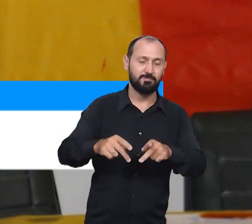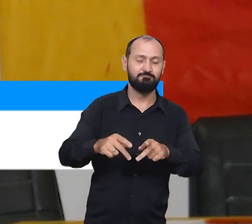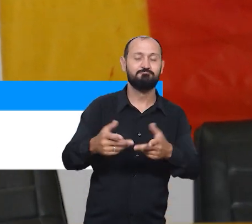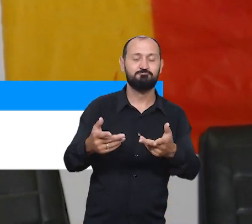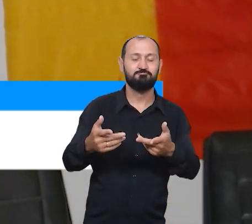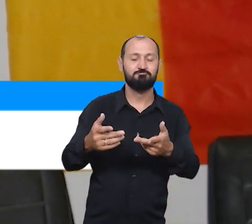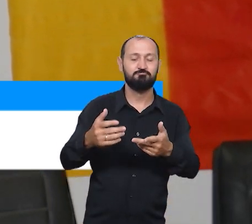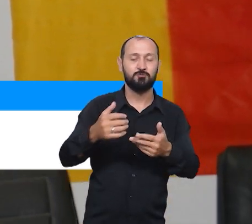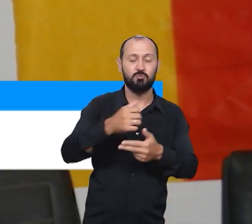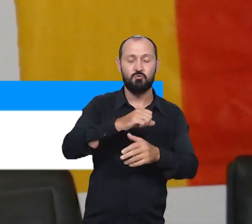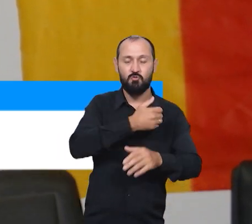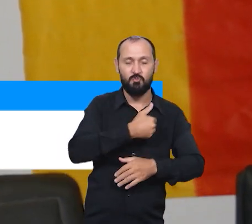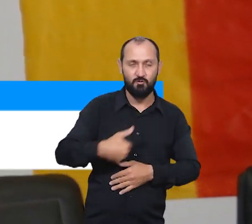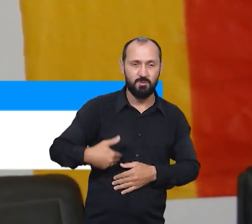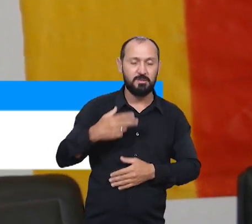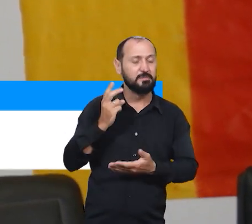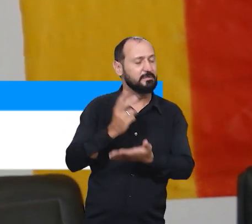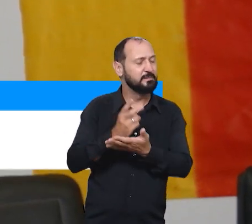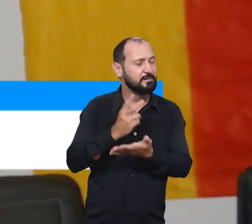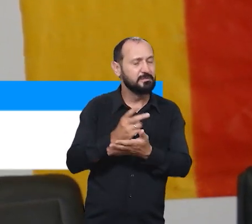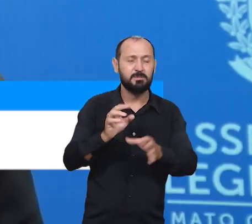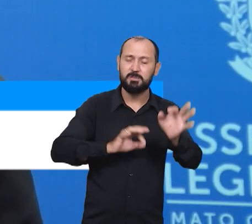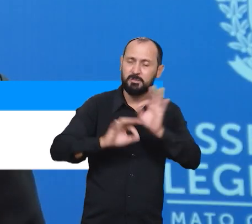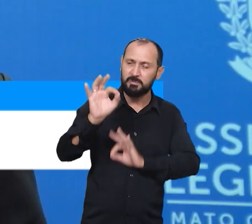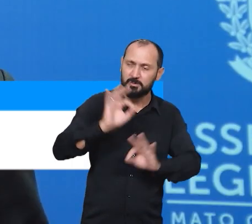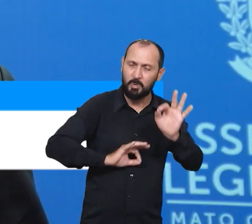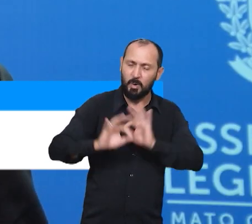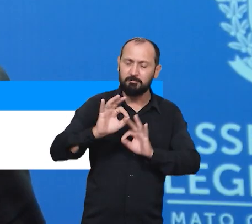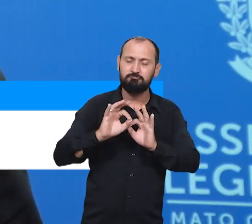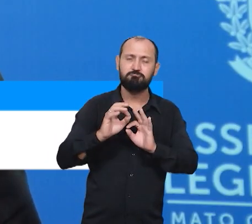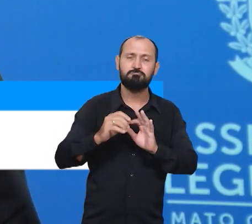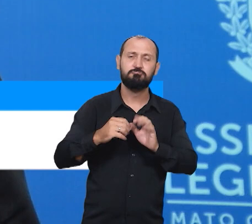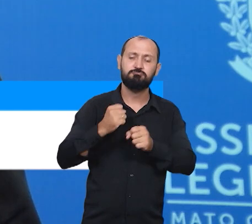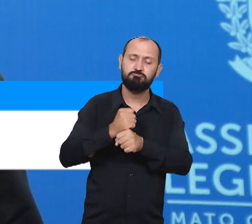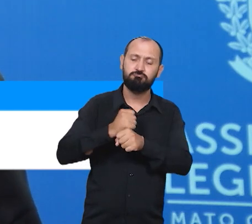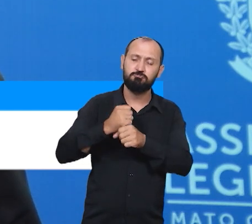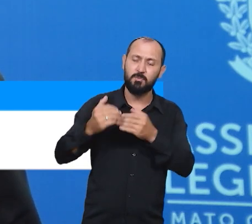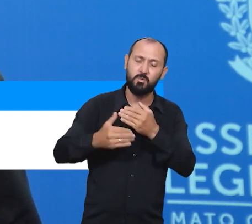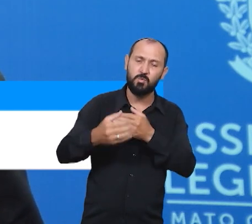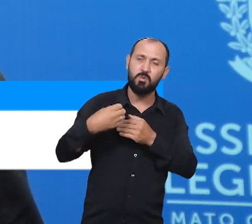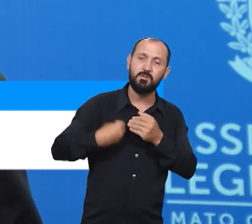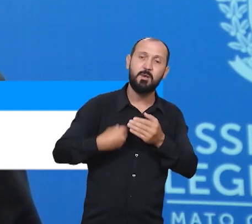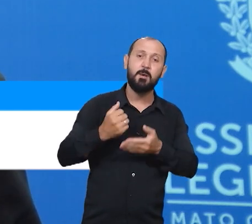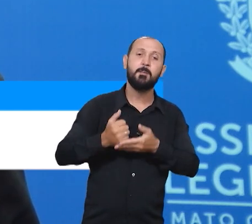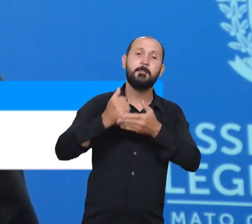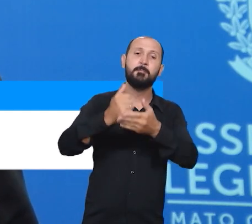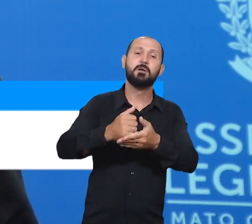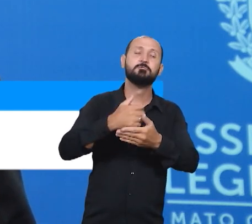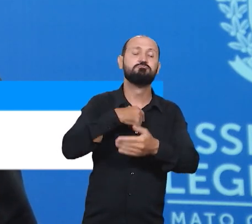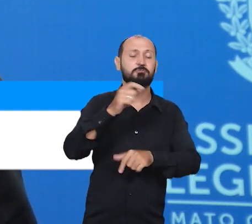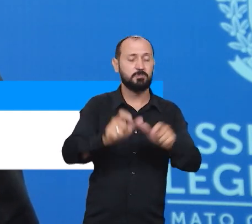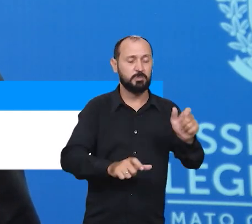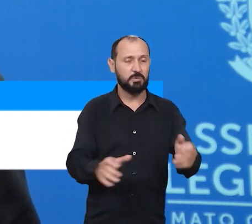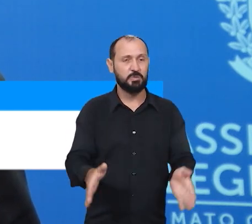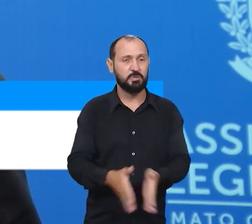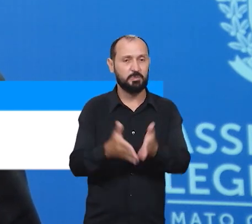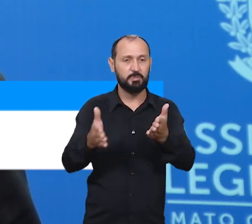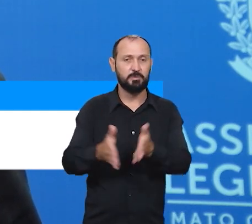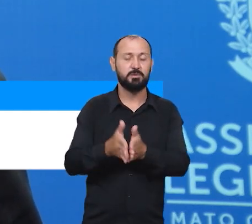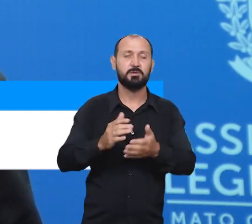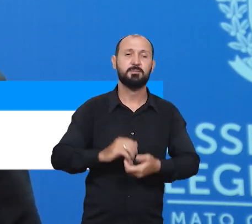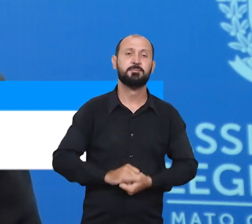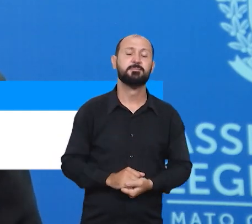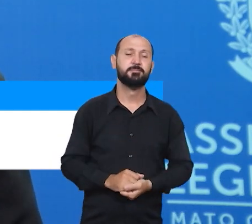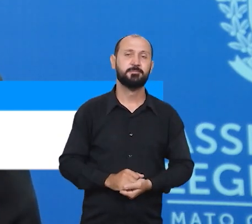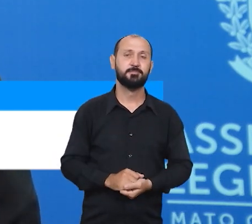aquelas que precisam da intervenção do poder público. E o Amarildo era essa ferramenta, ele se colocou, todo esse preparo que ele teve ao longo da